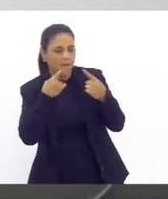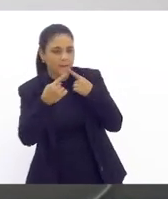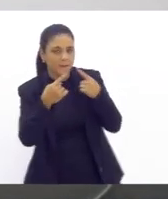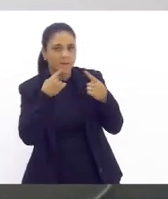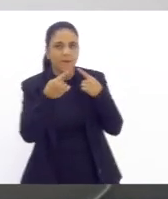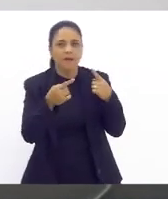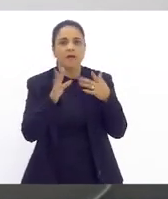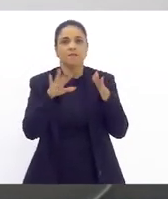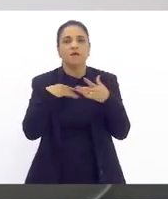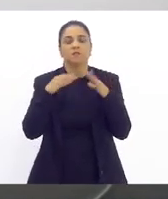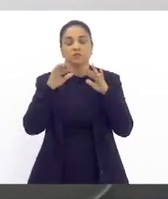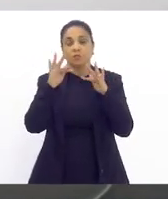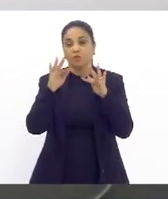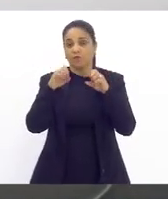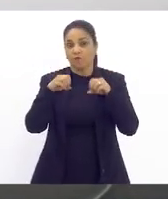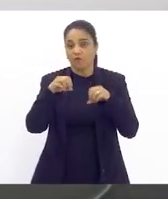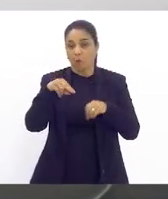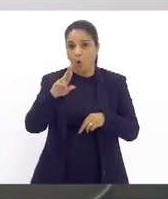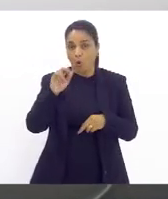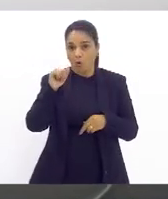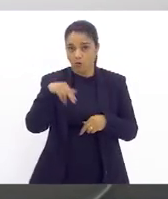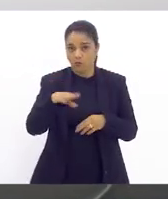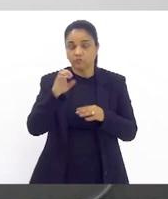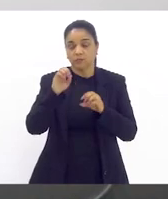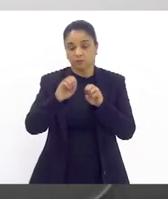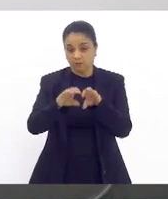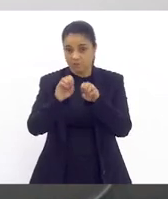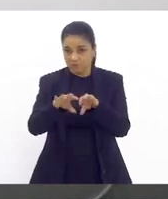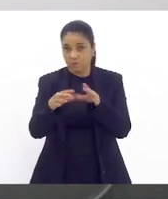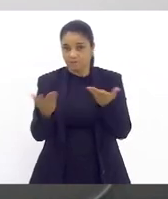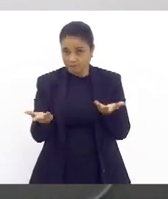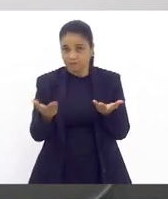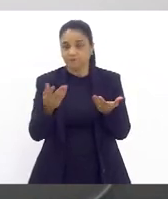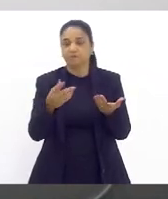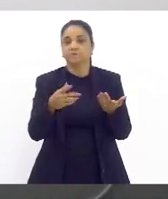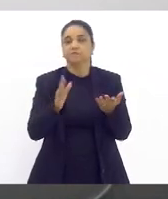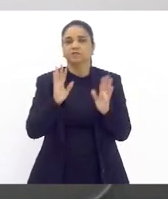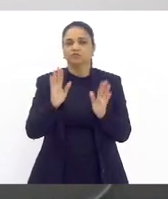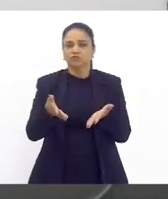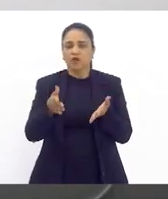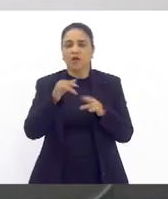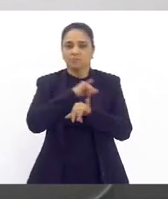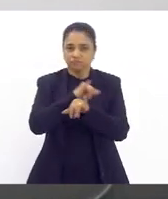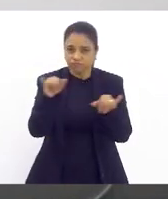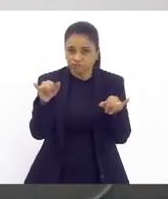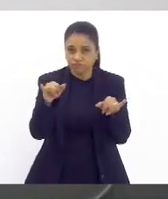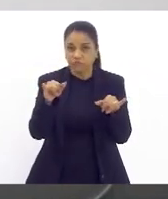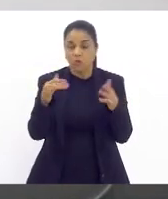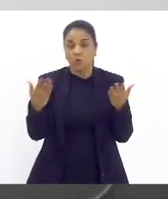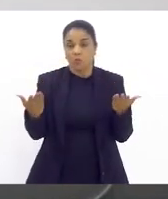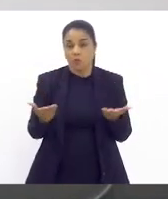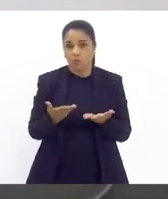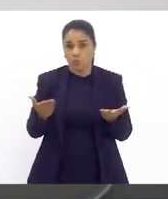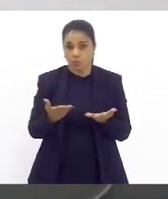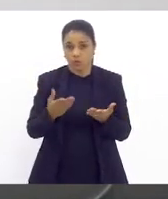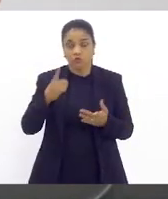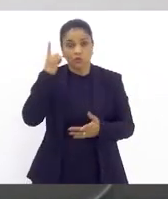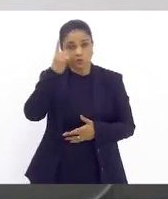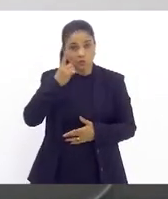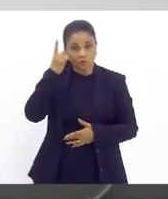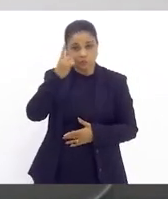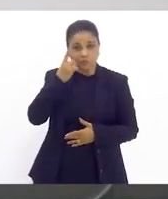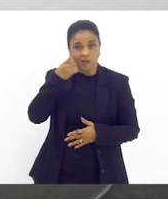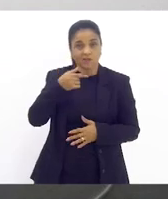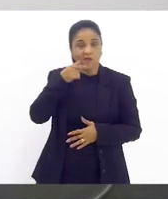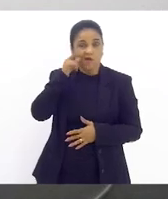da educação e falar para vocês que como eu já mencionei que hoje eu estou deputada até